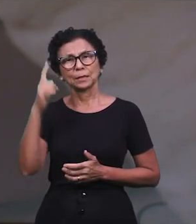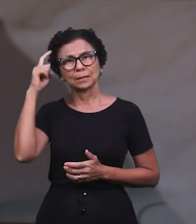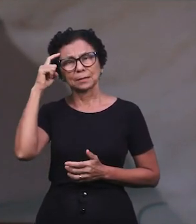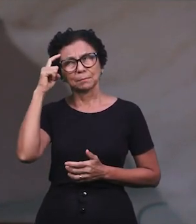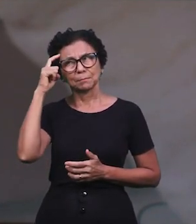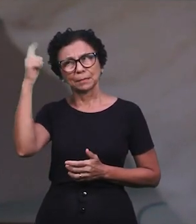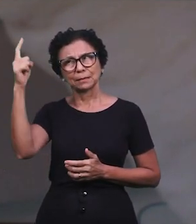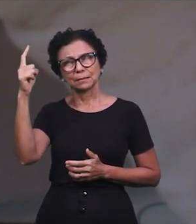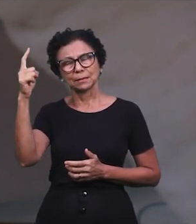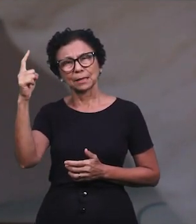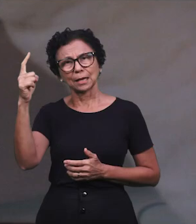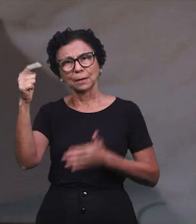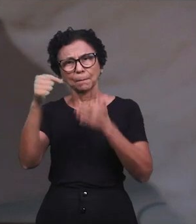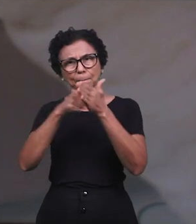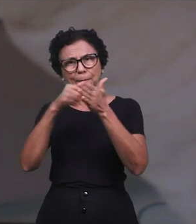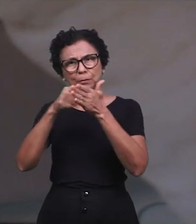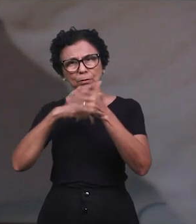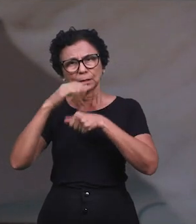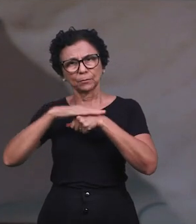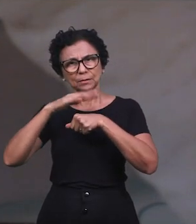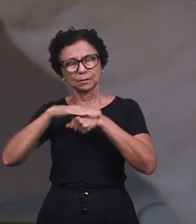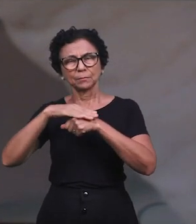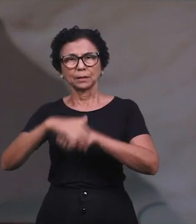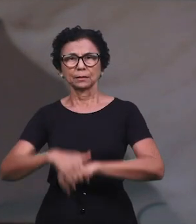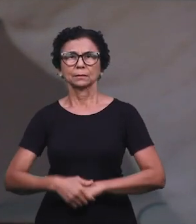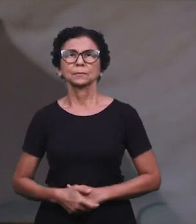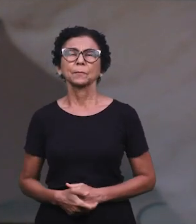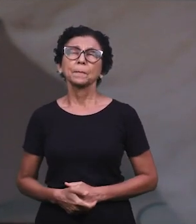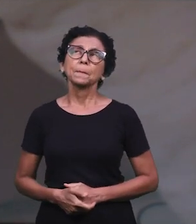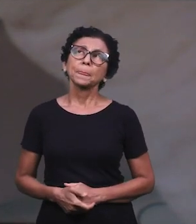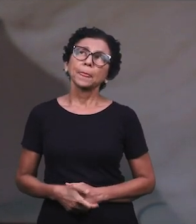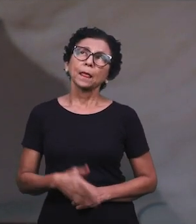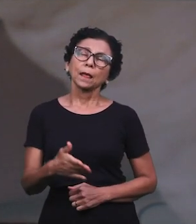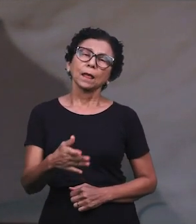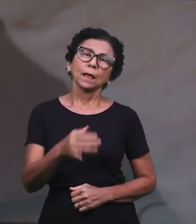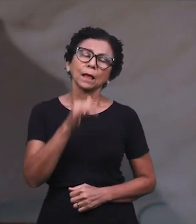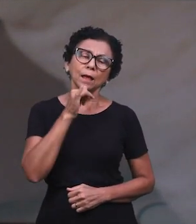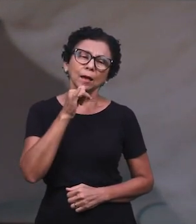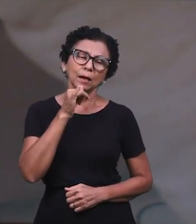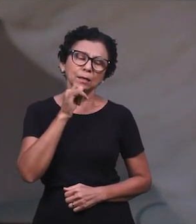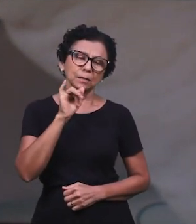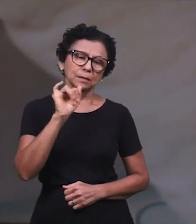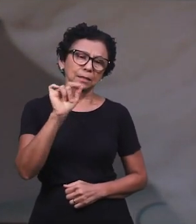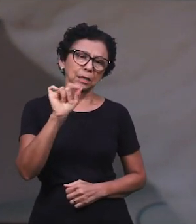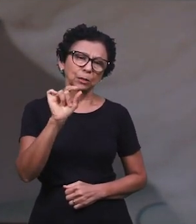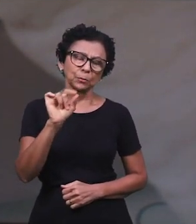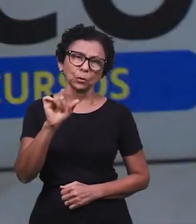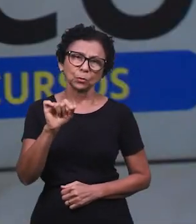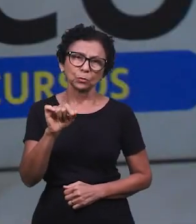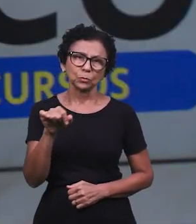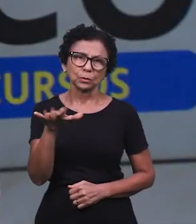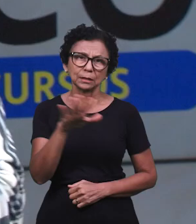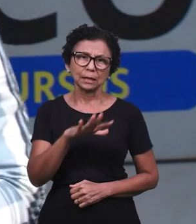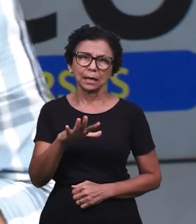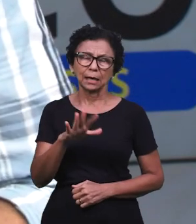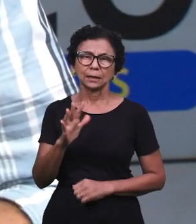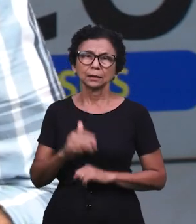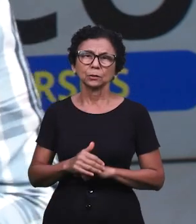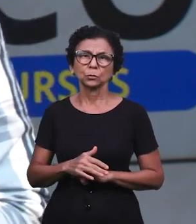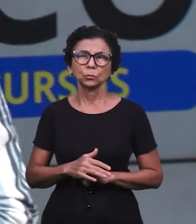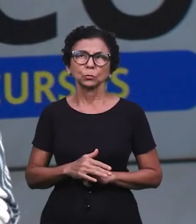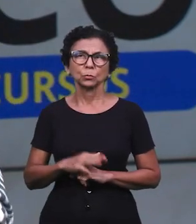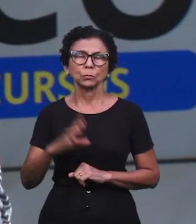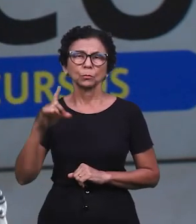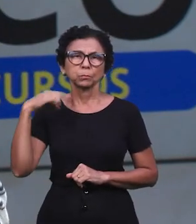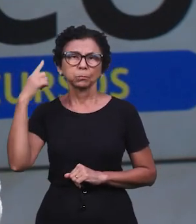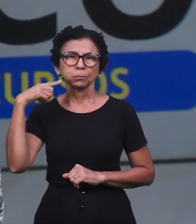nós estamos estudando, tá ok? Perguntar, fala assim, olha, dentro lá do direito administrativo,